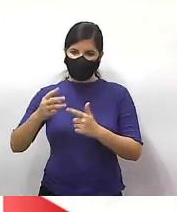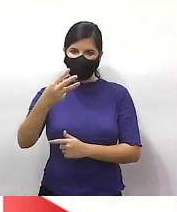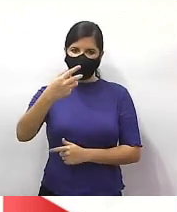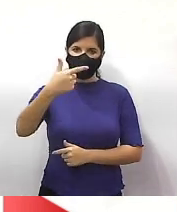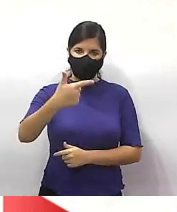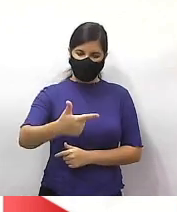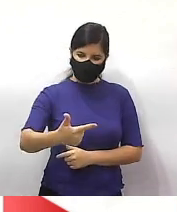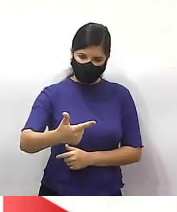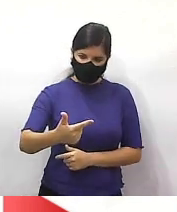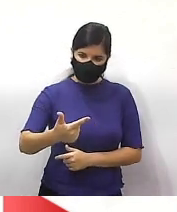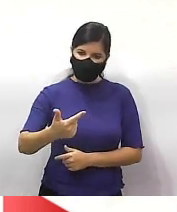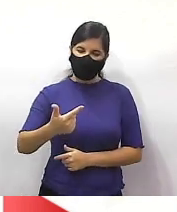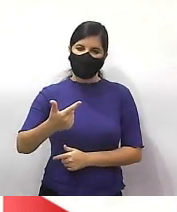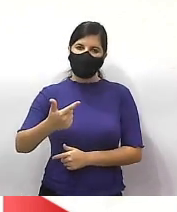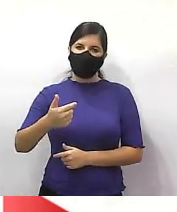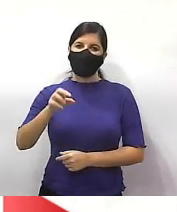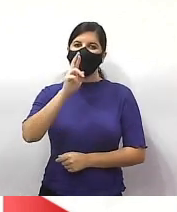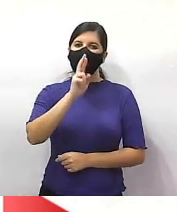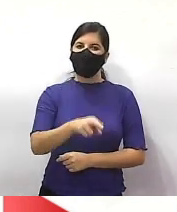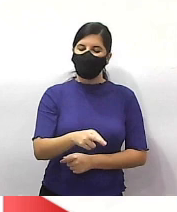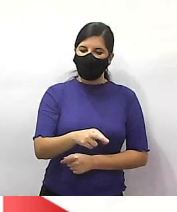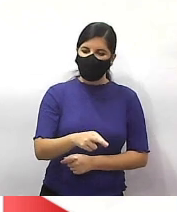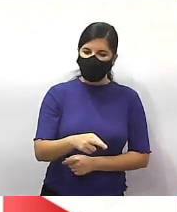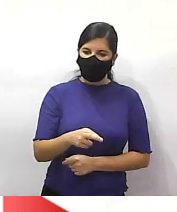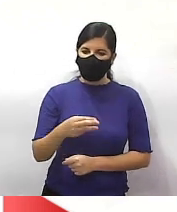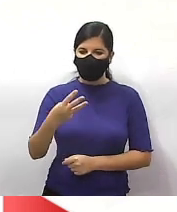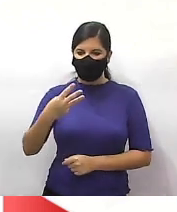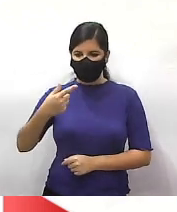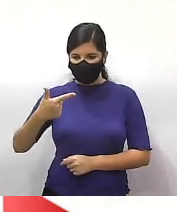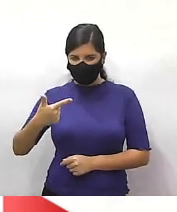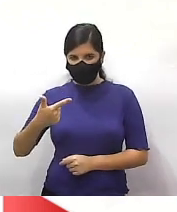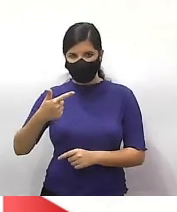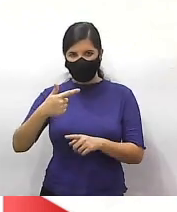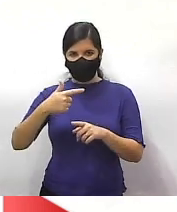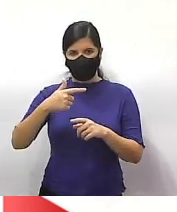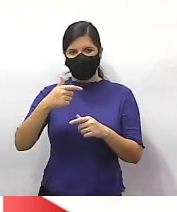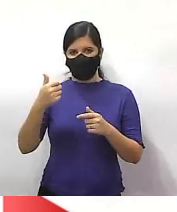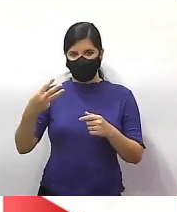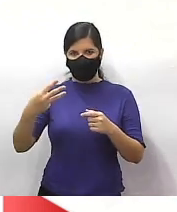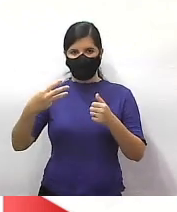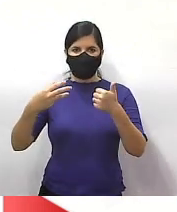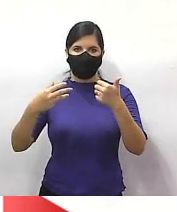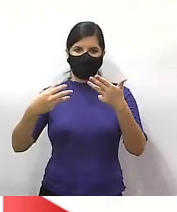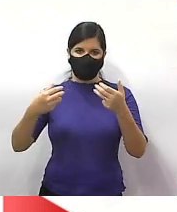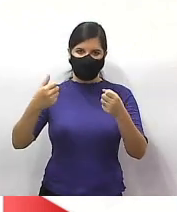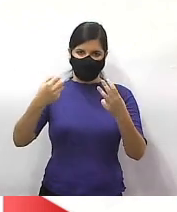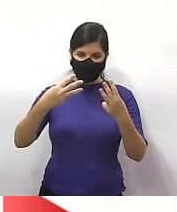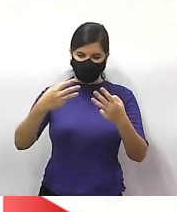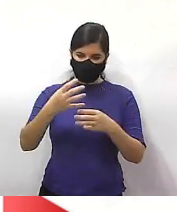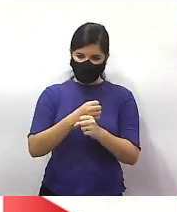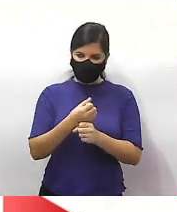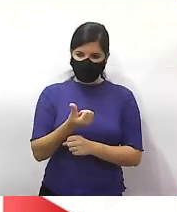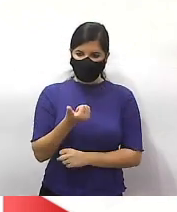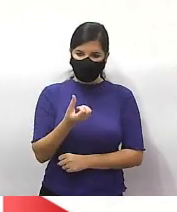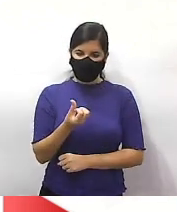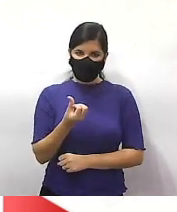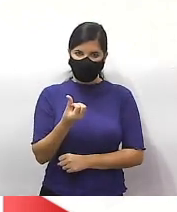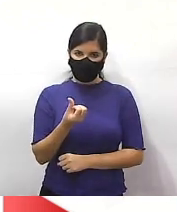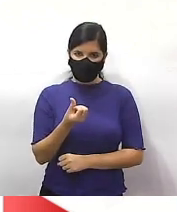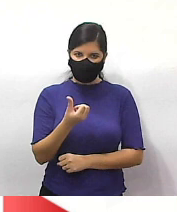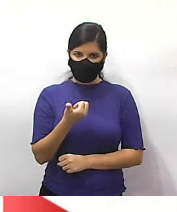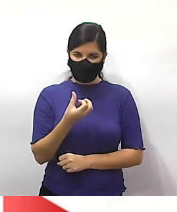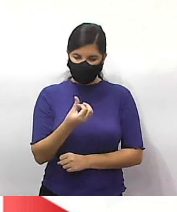por 32, como é que eu sei? Eu vou fazer 32 vezes 32 e ainda vai me dar resto 16, e